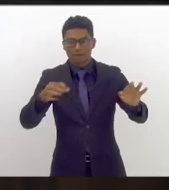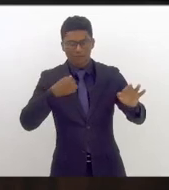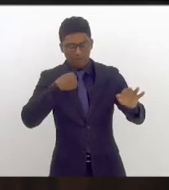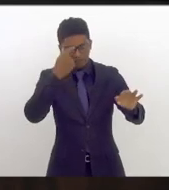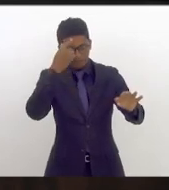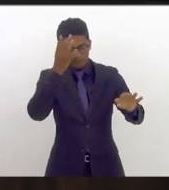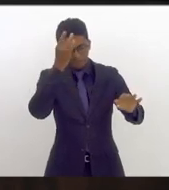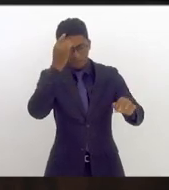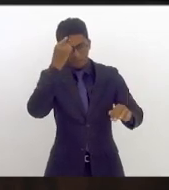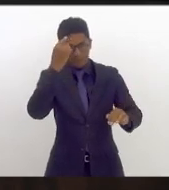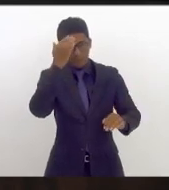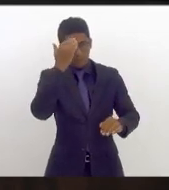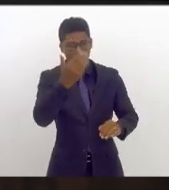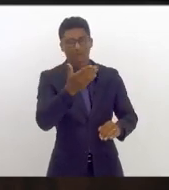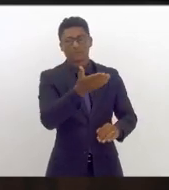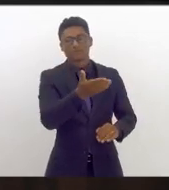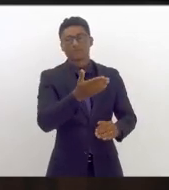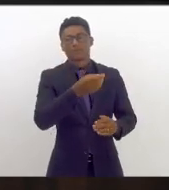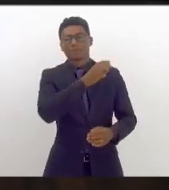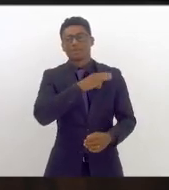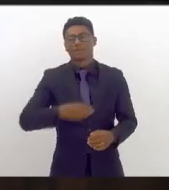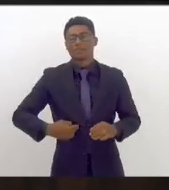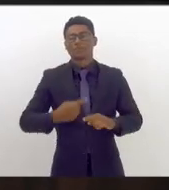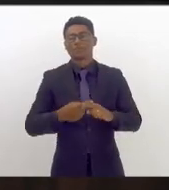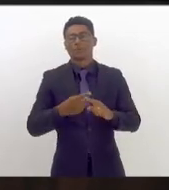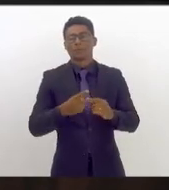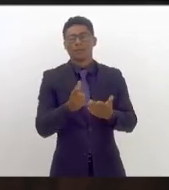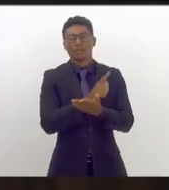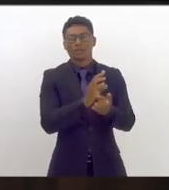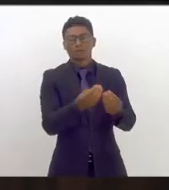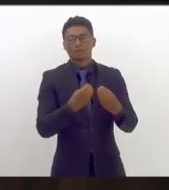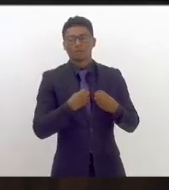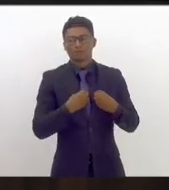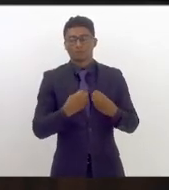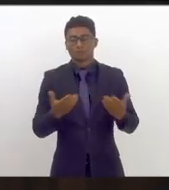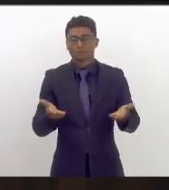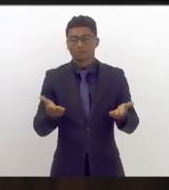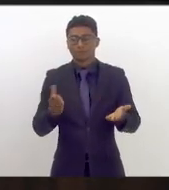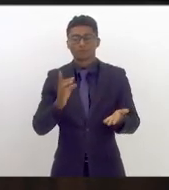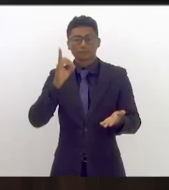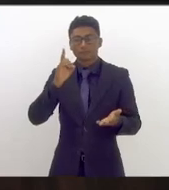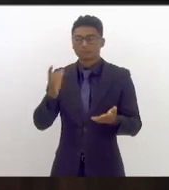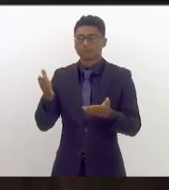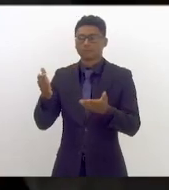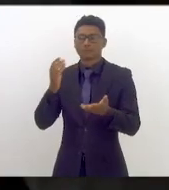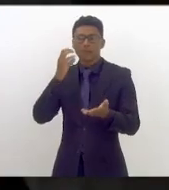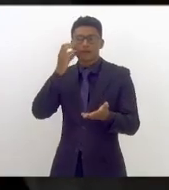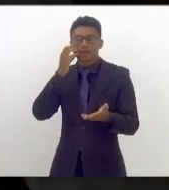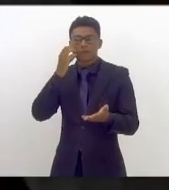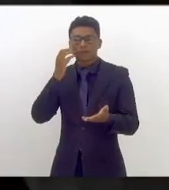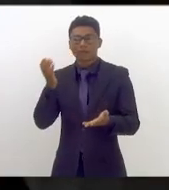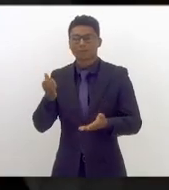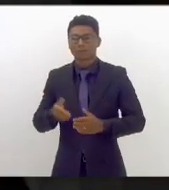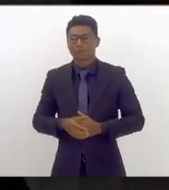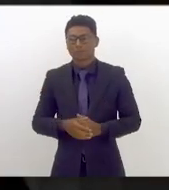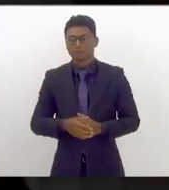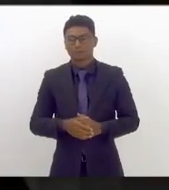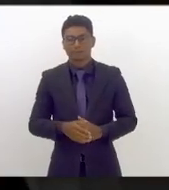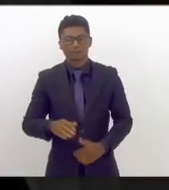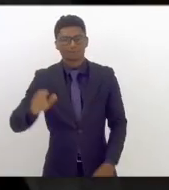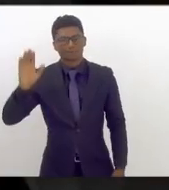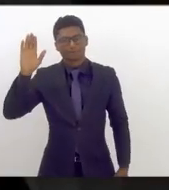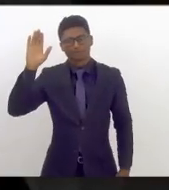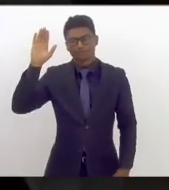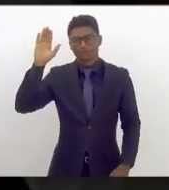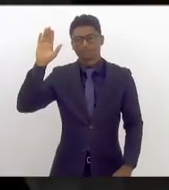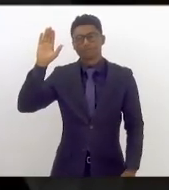vez, ministro Dornelles, pela gentileza do livro. Deputado Valdec Carneiro. Pela ordem,